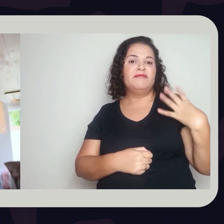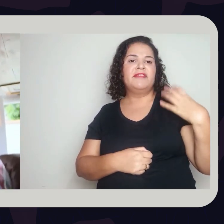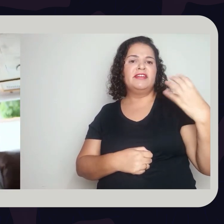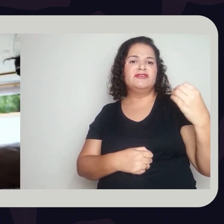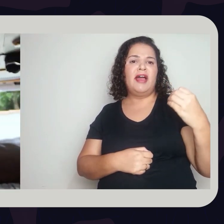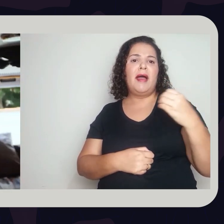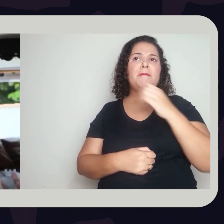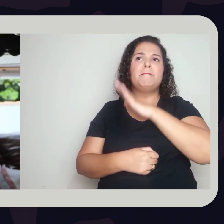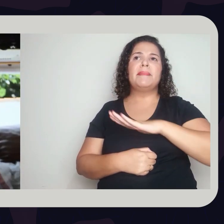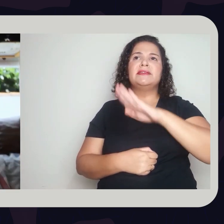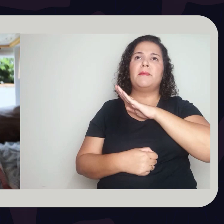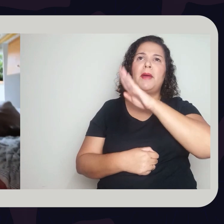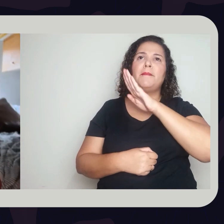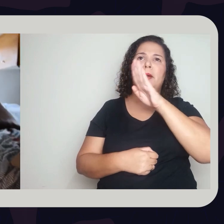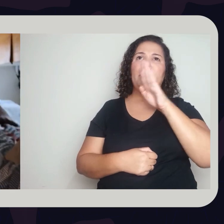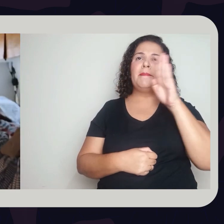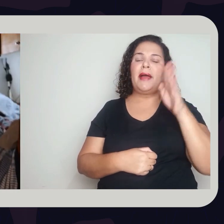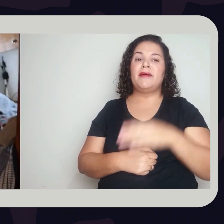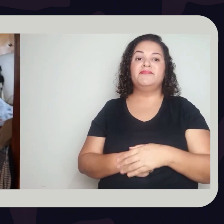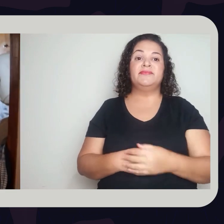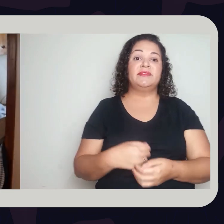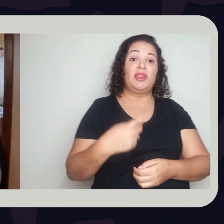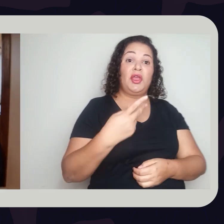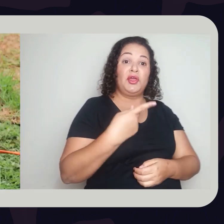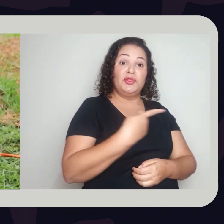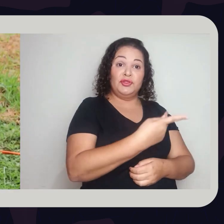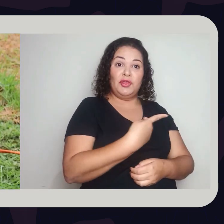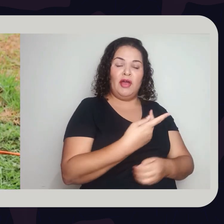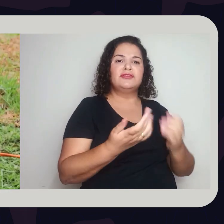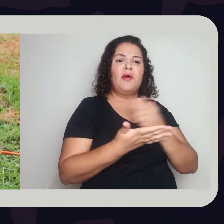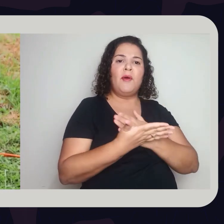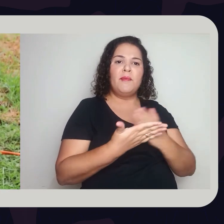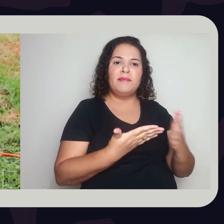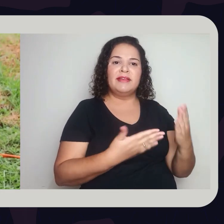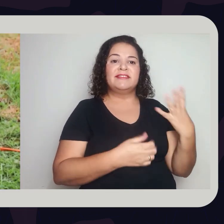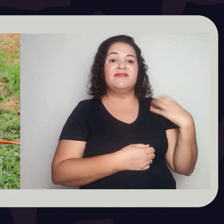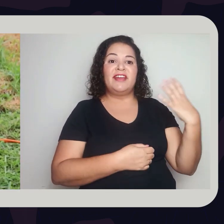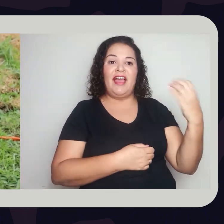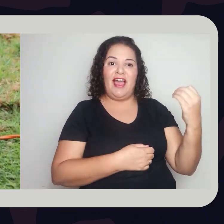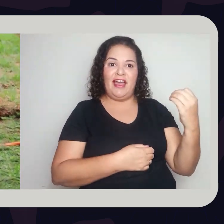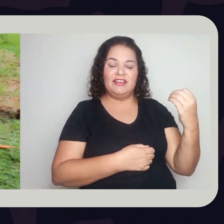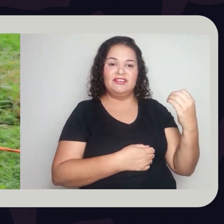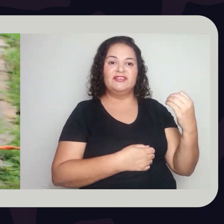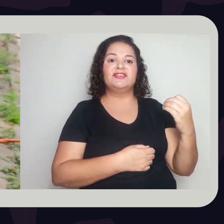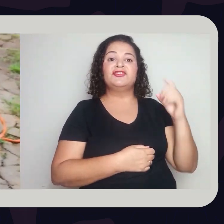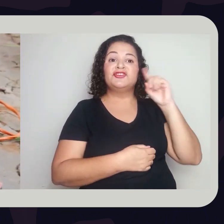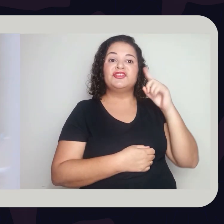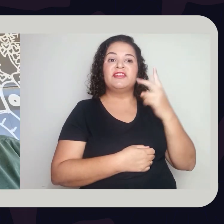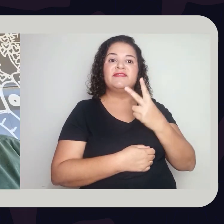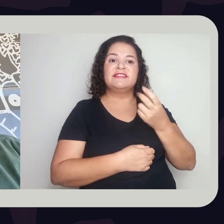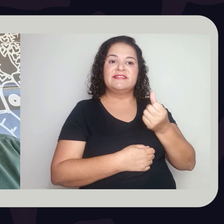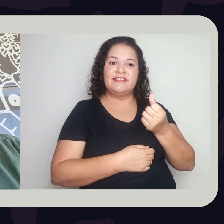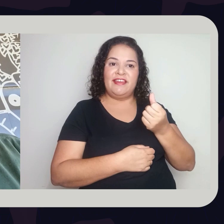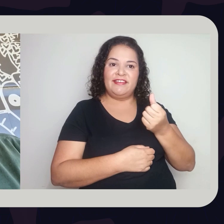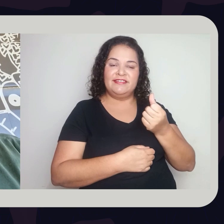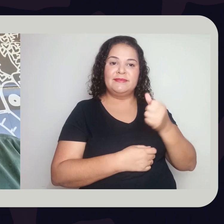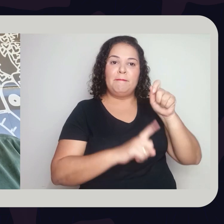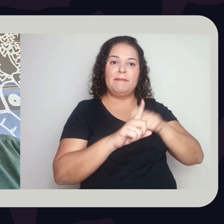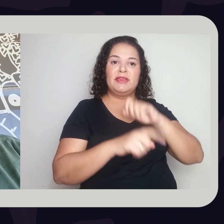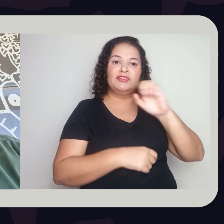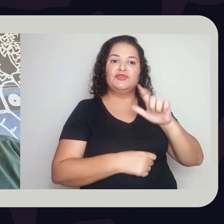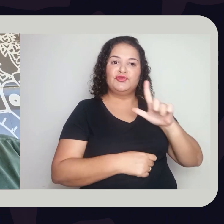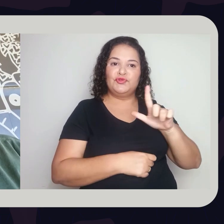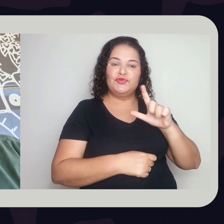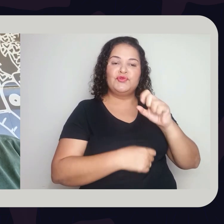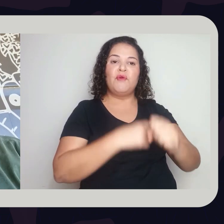gente resolveu fazer uma expedição pelo Brasil. A gente começou a viajar no dia 26 de julho de